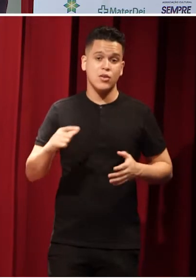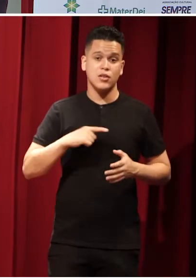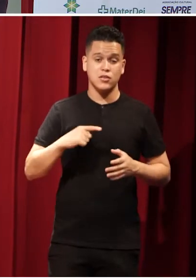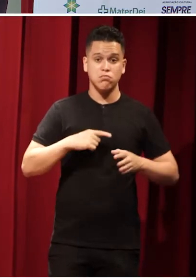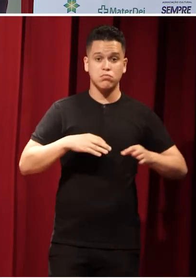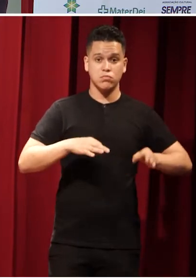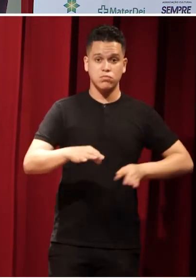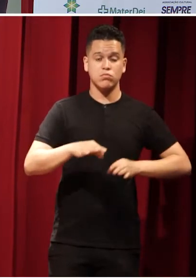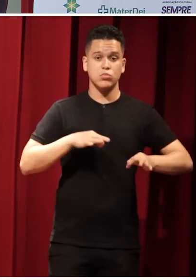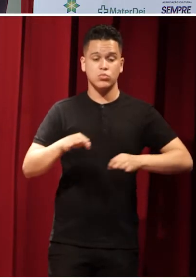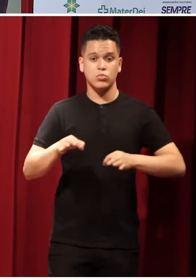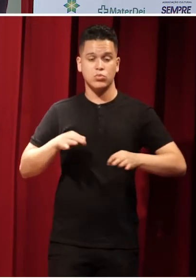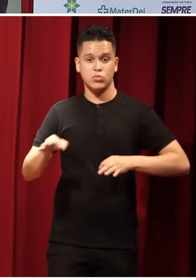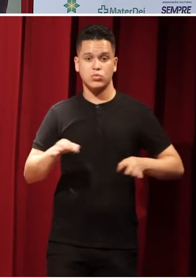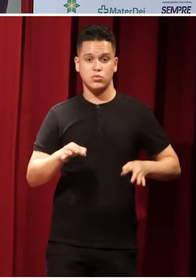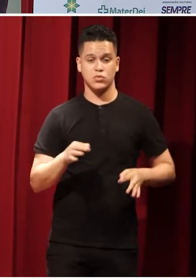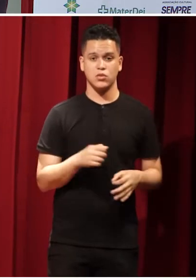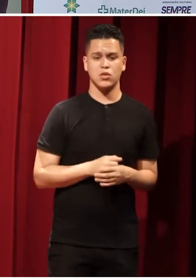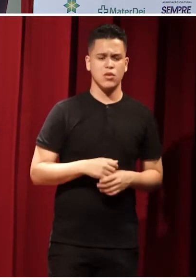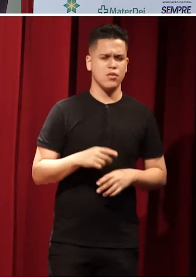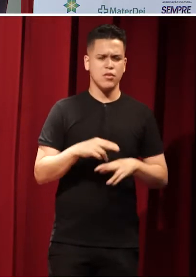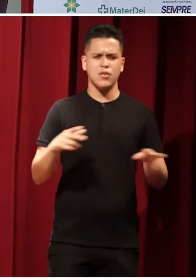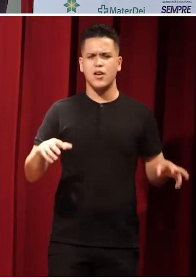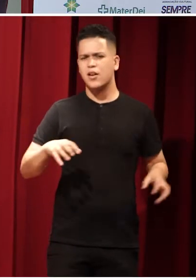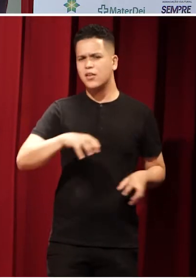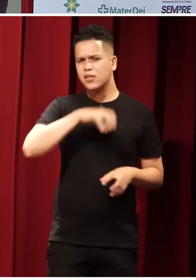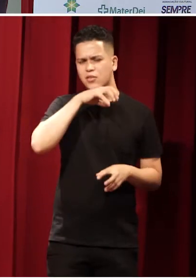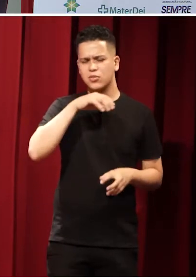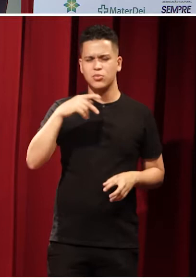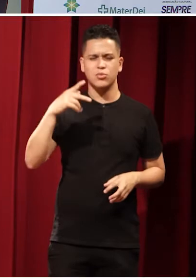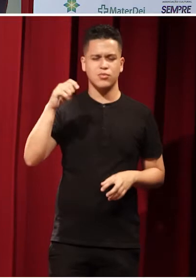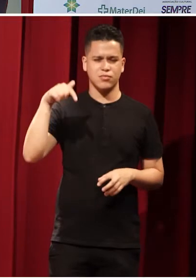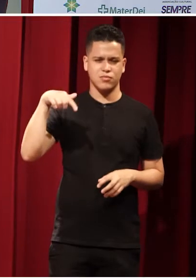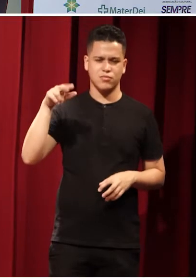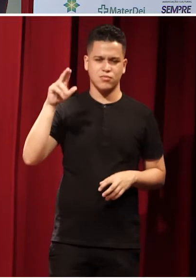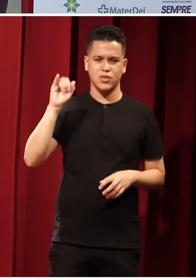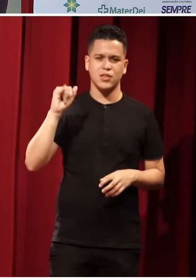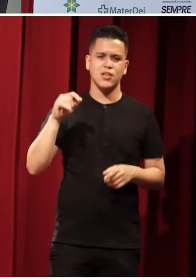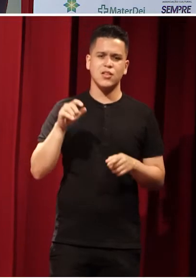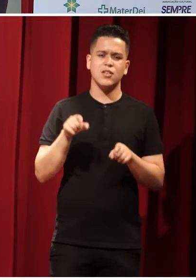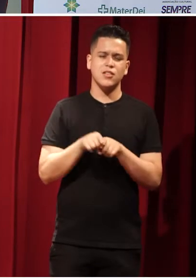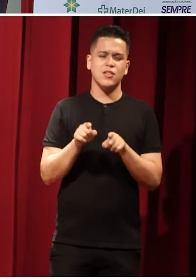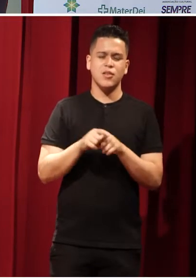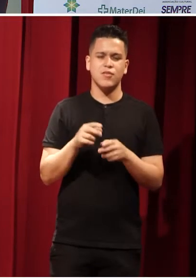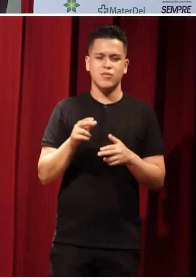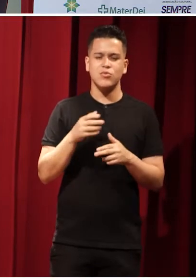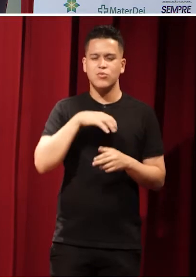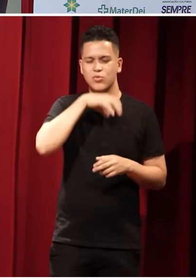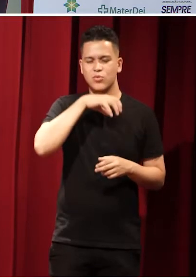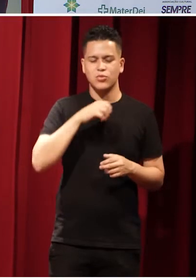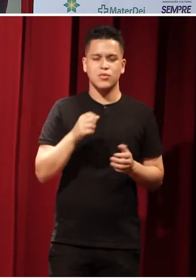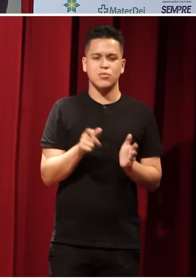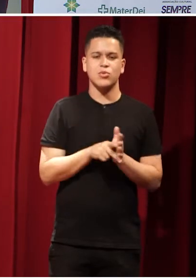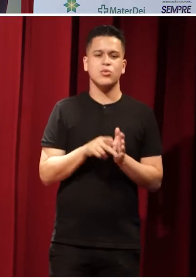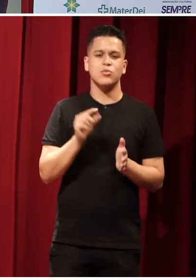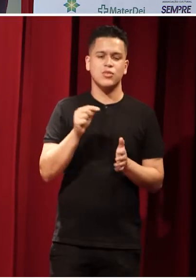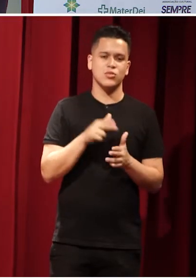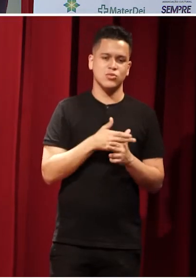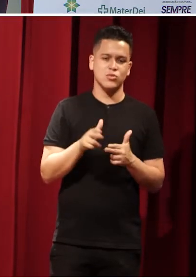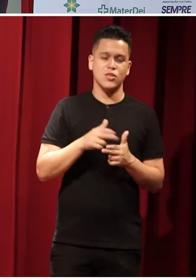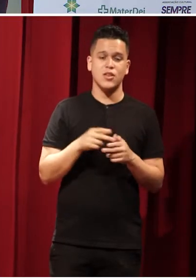agora foi montado um esquema de comercialização desses produtos, pequi,